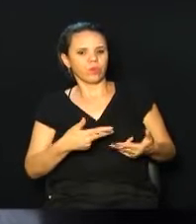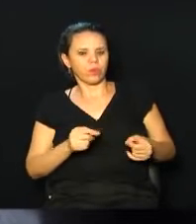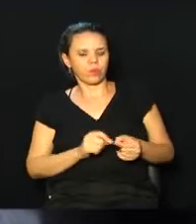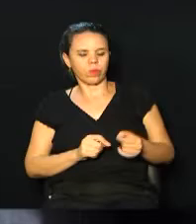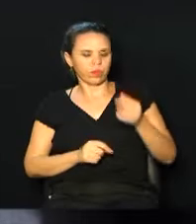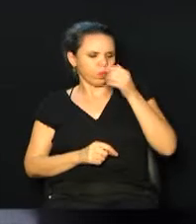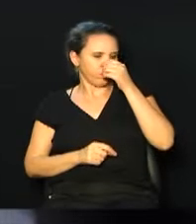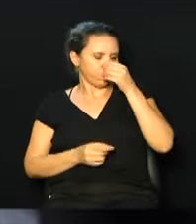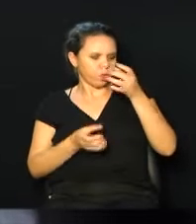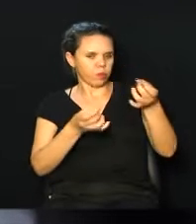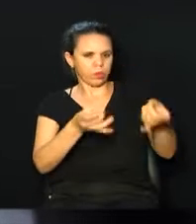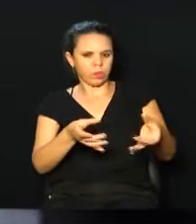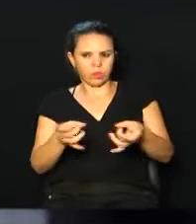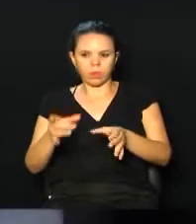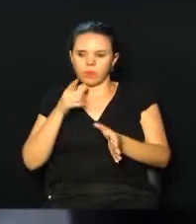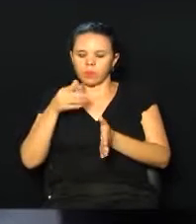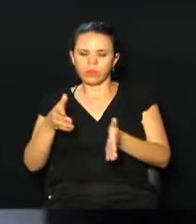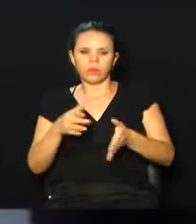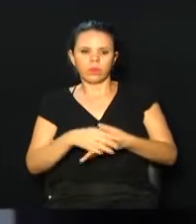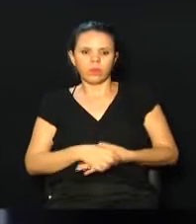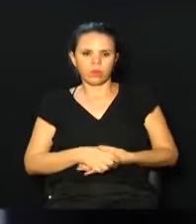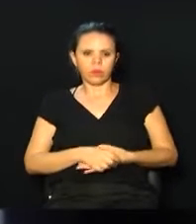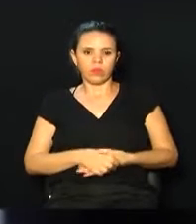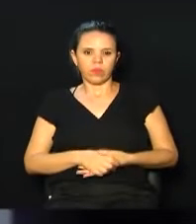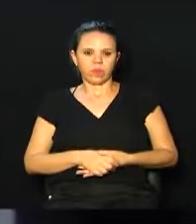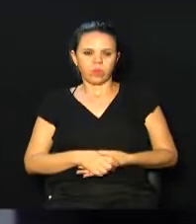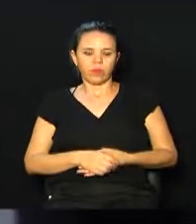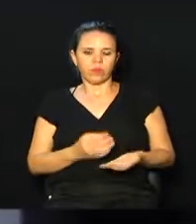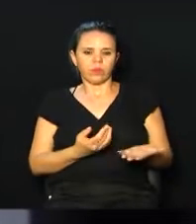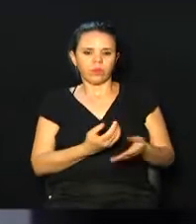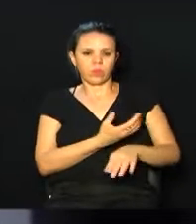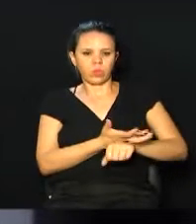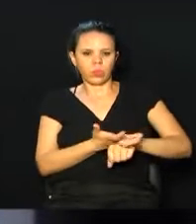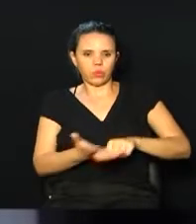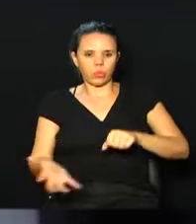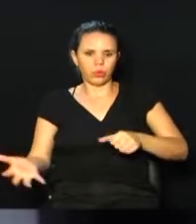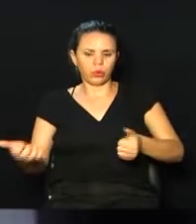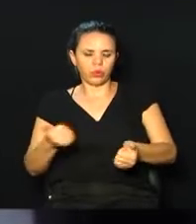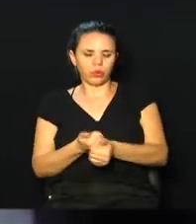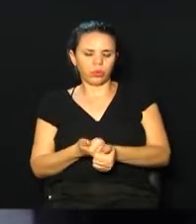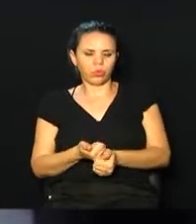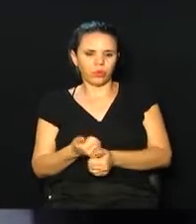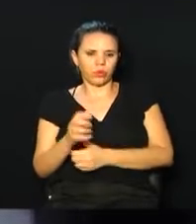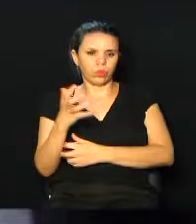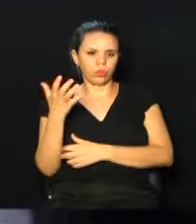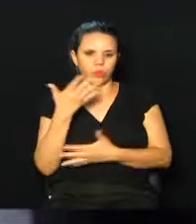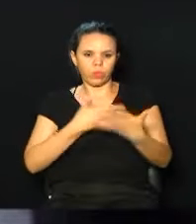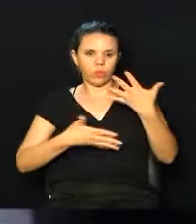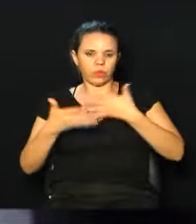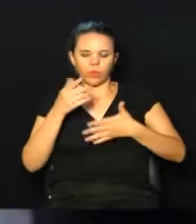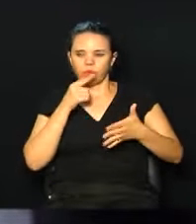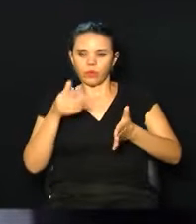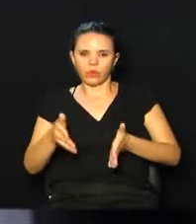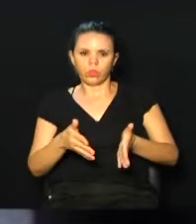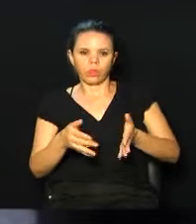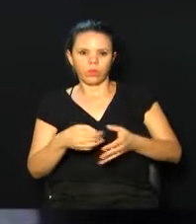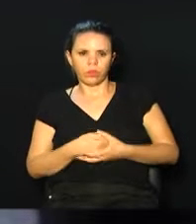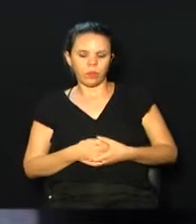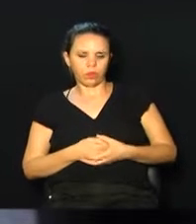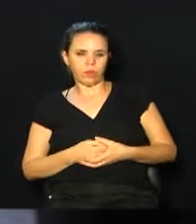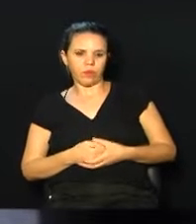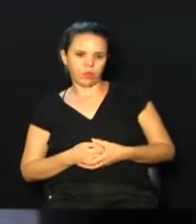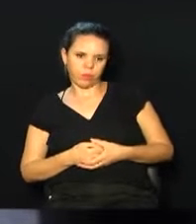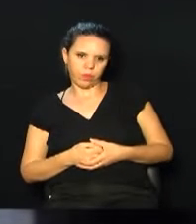são arremessadas nos córregos, ou mesmo o mato que cria no entorno, que também atrapalha a fluidez da água, ou